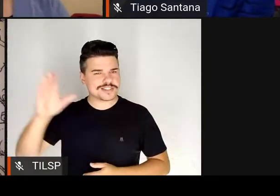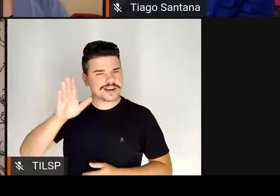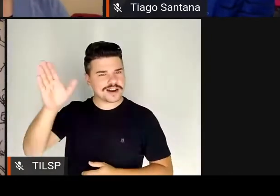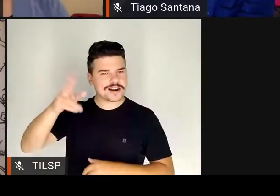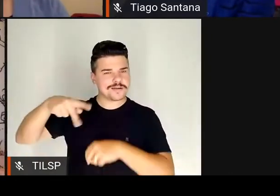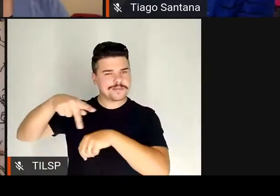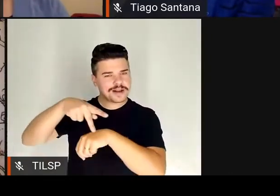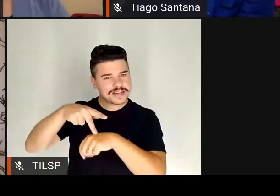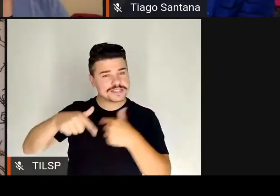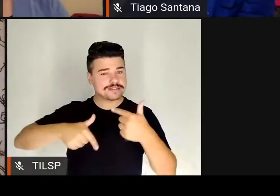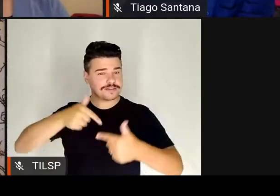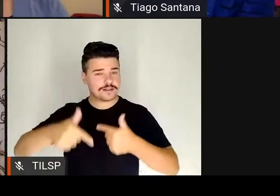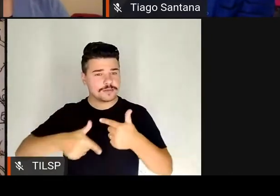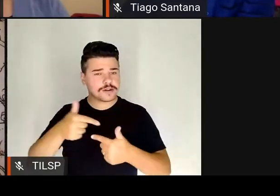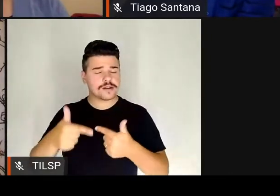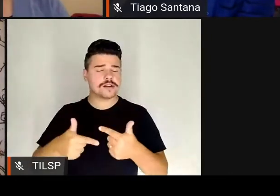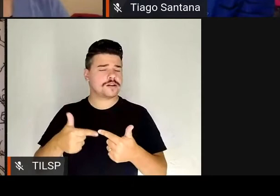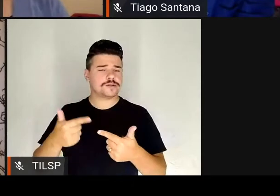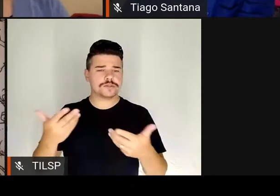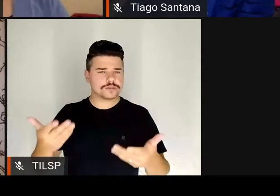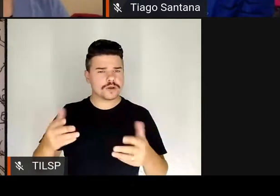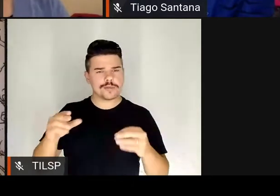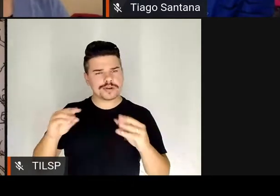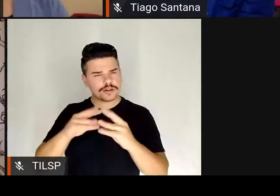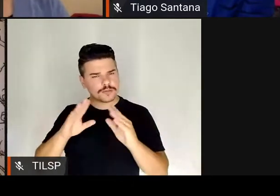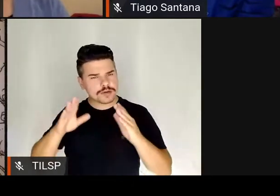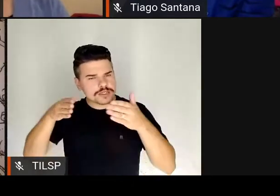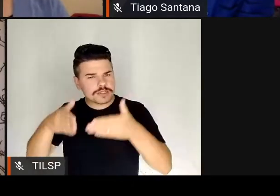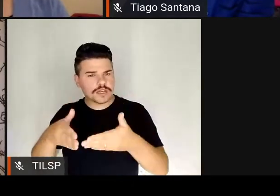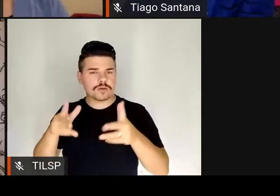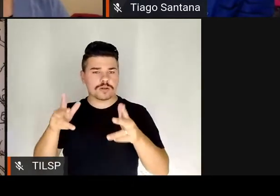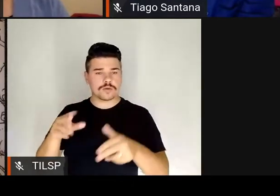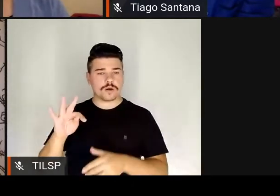fazer trabalhos de imersão, como o Thiago estava dizendo,